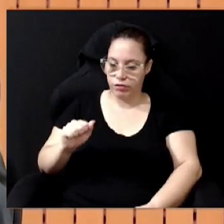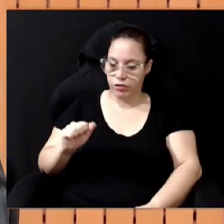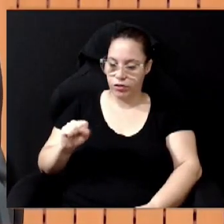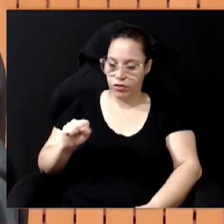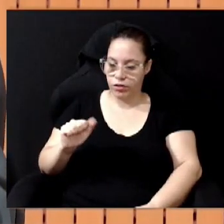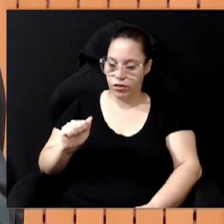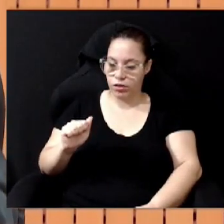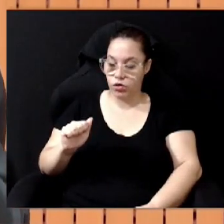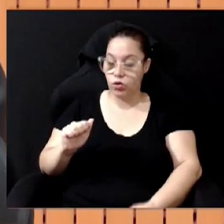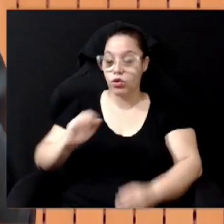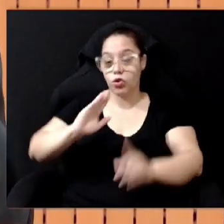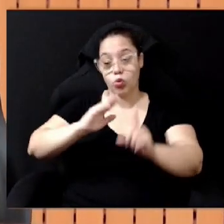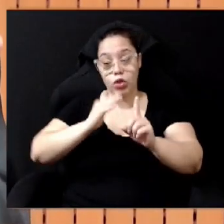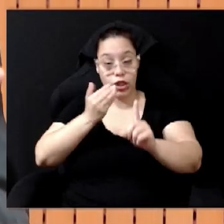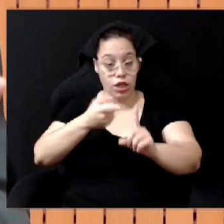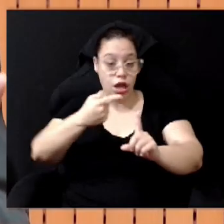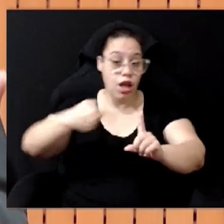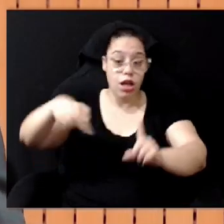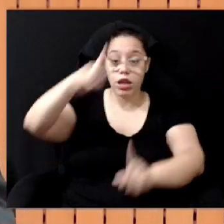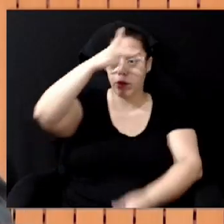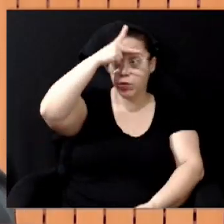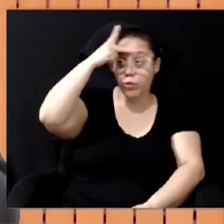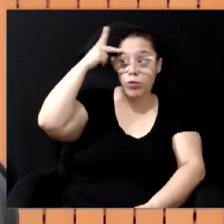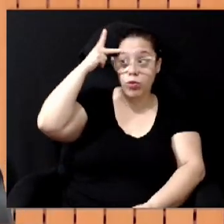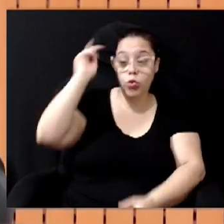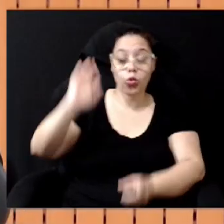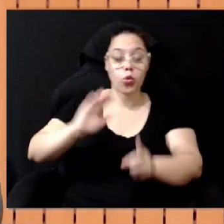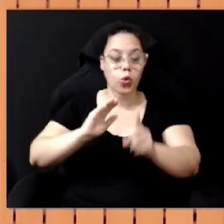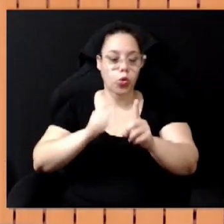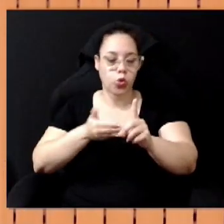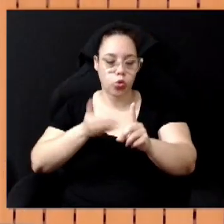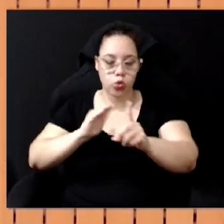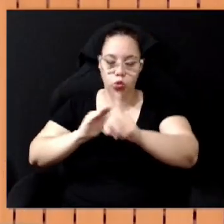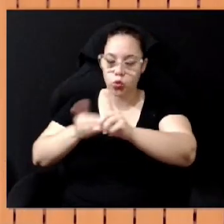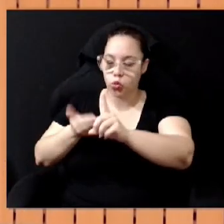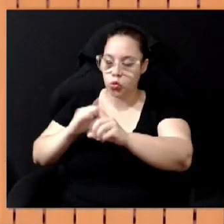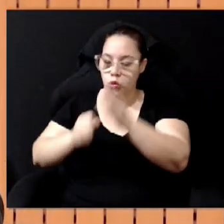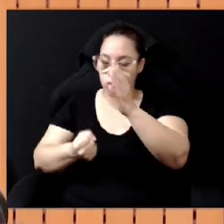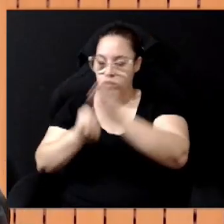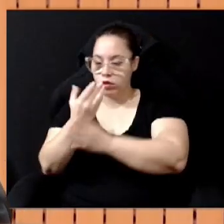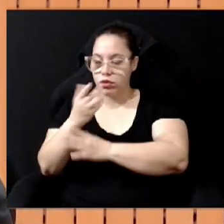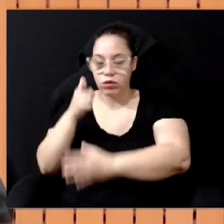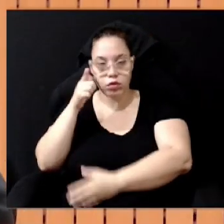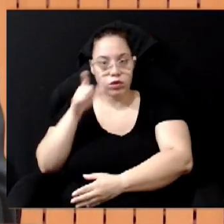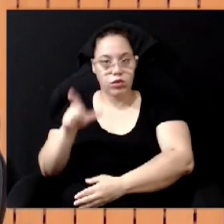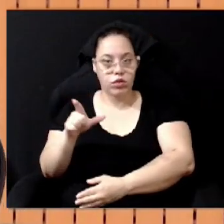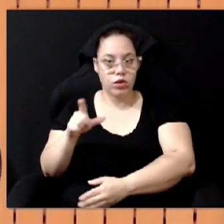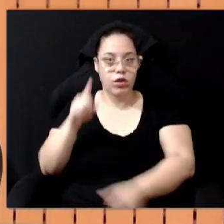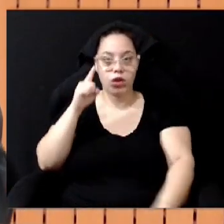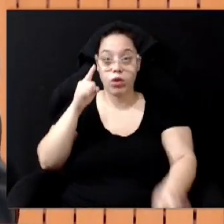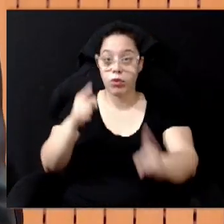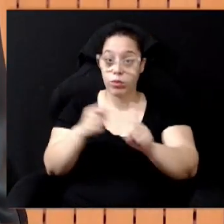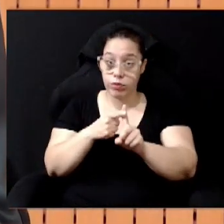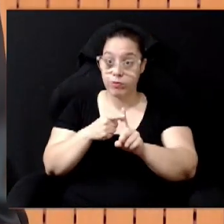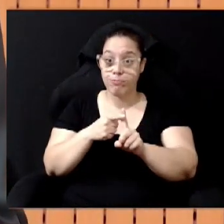essas pessoas. Todas as honrarias que a Câmara cria e concede têm por objetivo